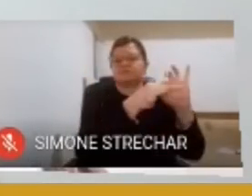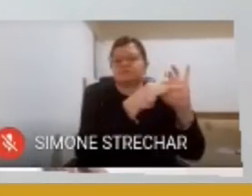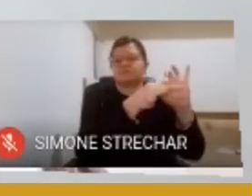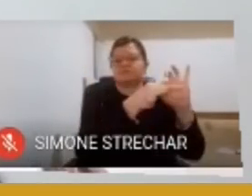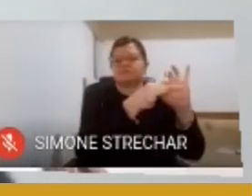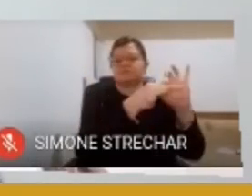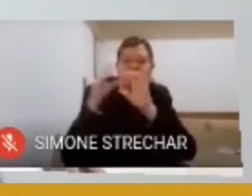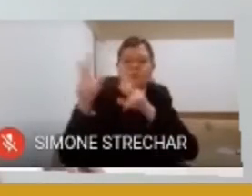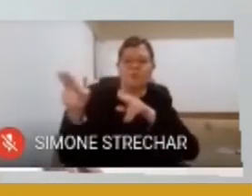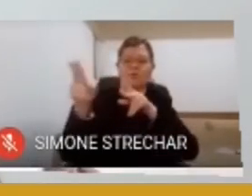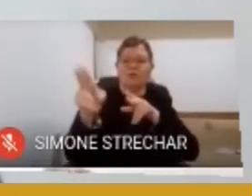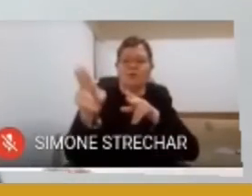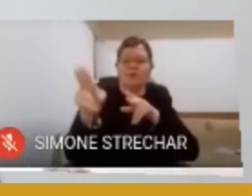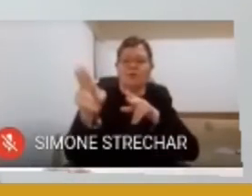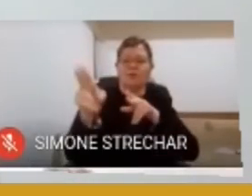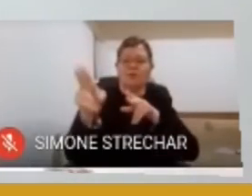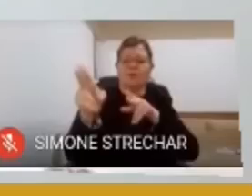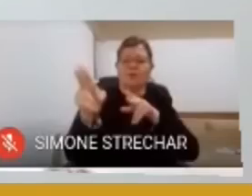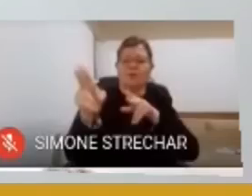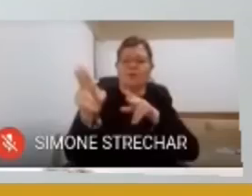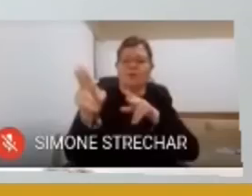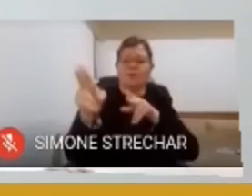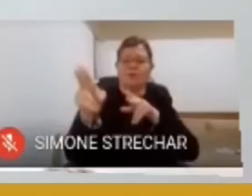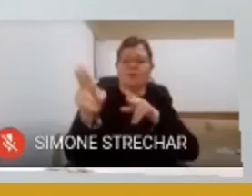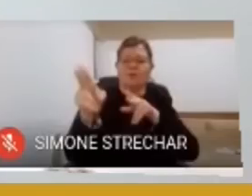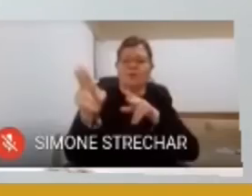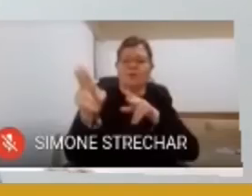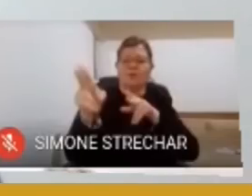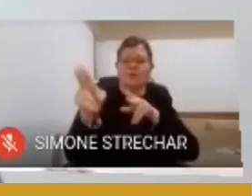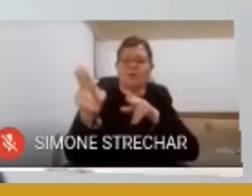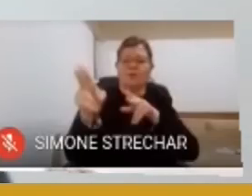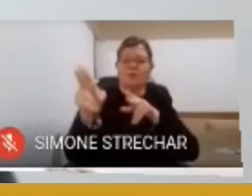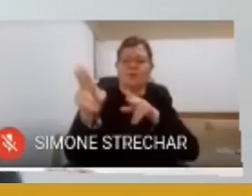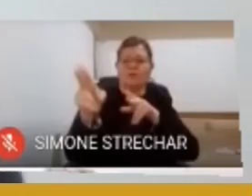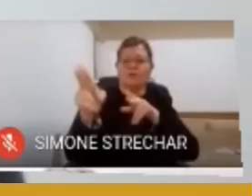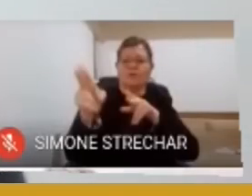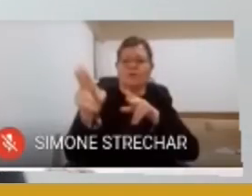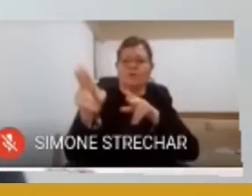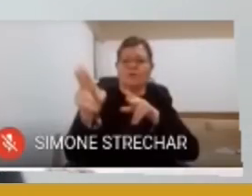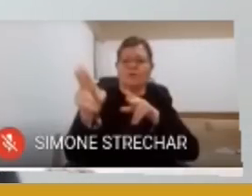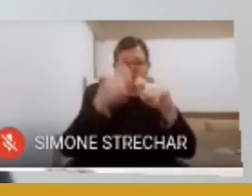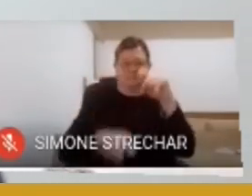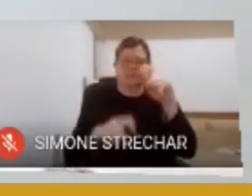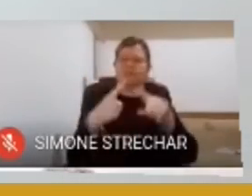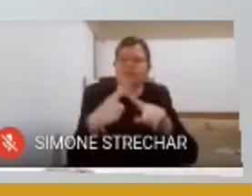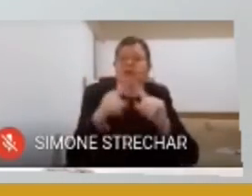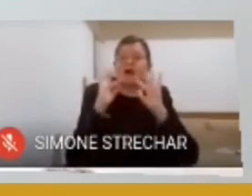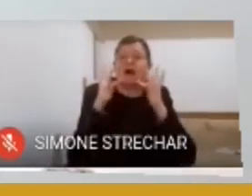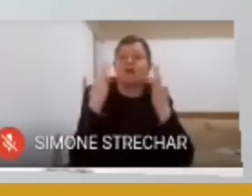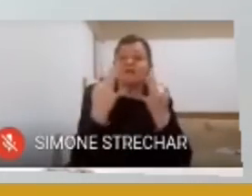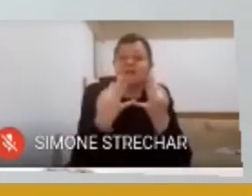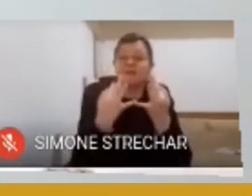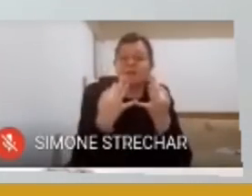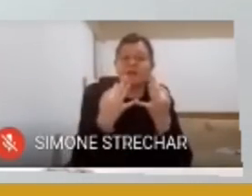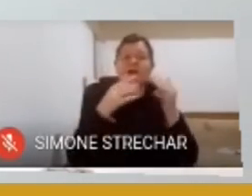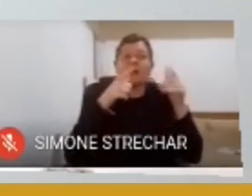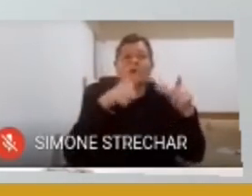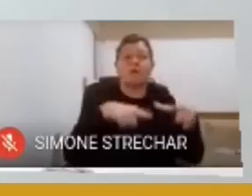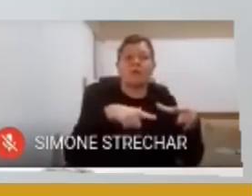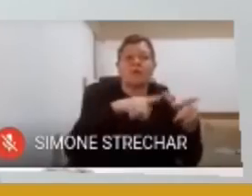escola. Isso é a coisa mais comum. O que nós temos que pensar? Todas as escolas têm que agir de forma